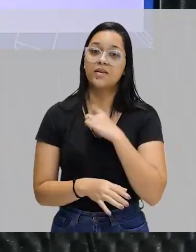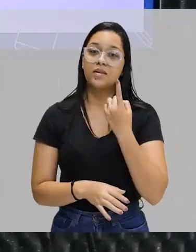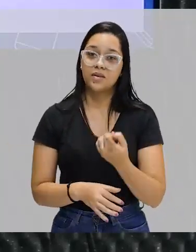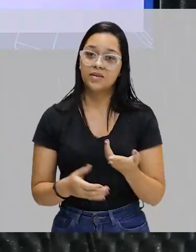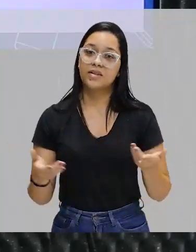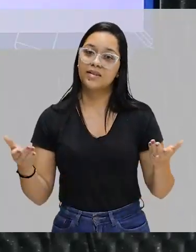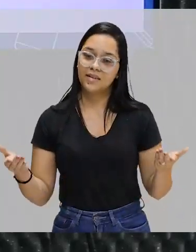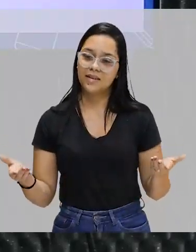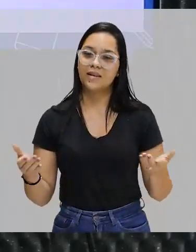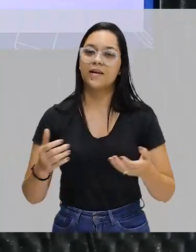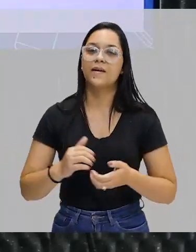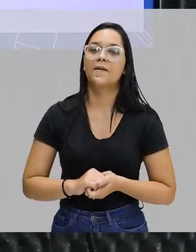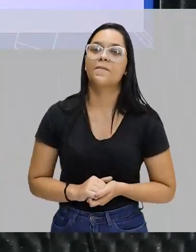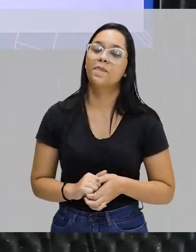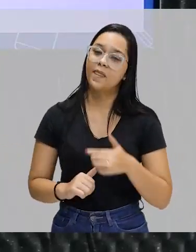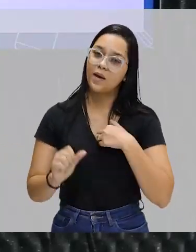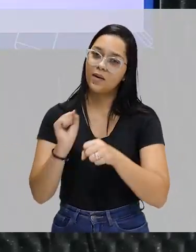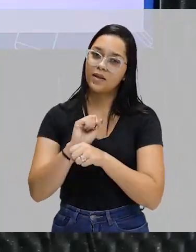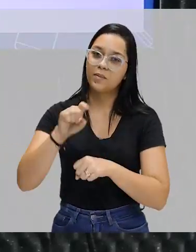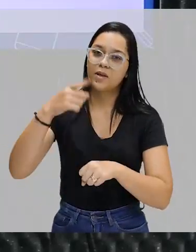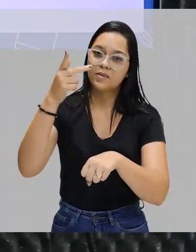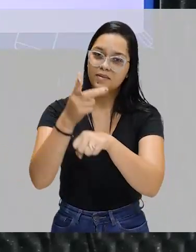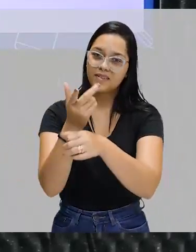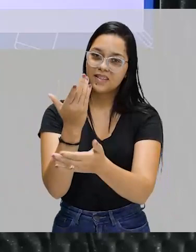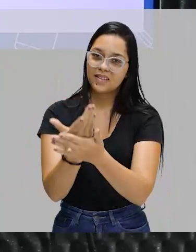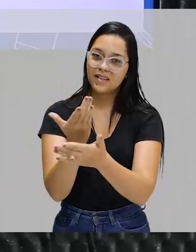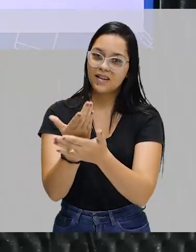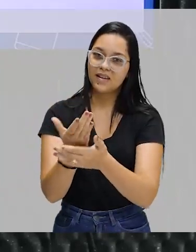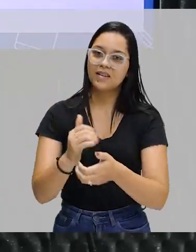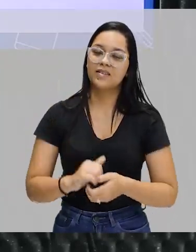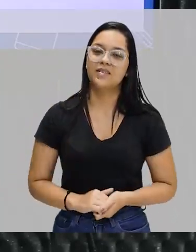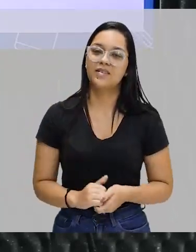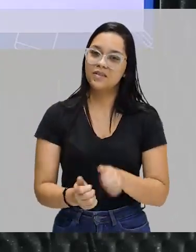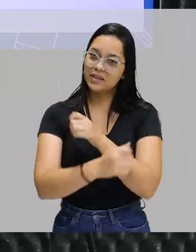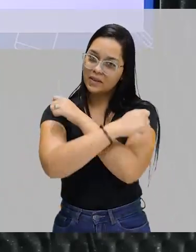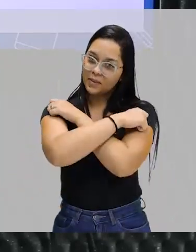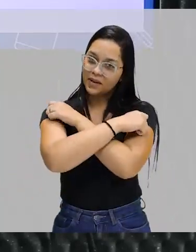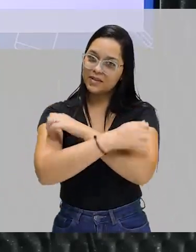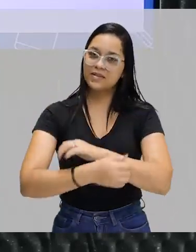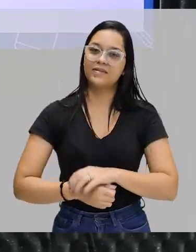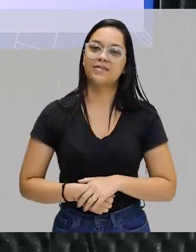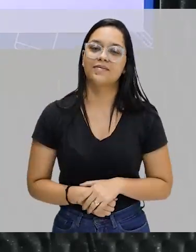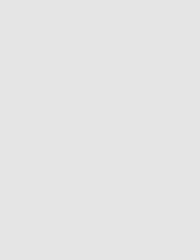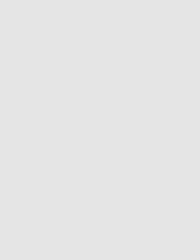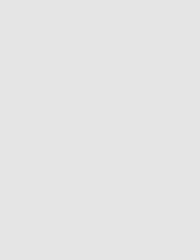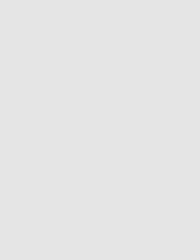Nossa aula vai chegando ao fim. Eu aguardo vocês na próxima e um grande abraço.